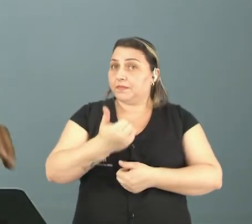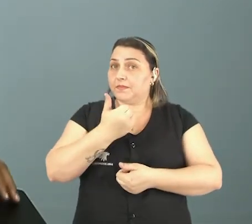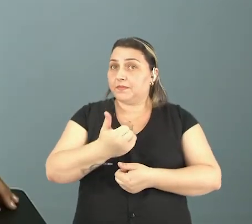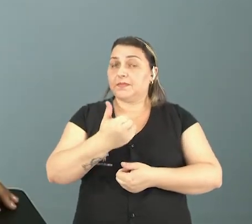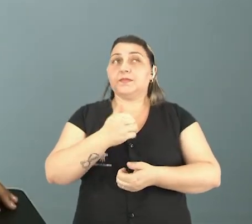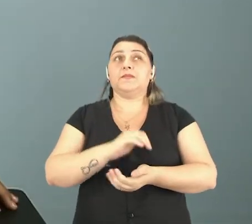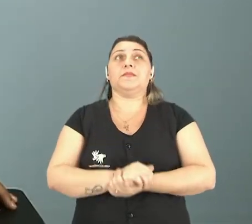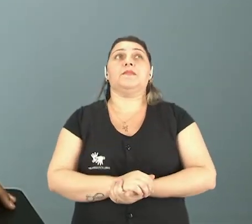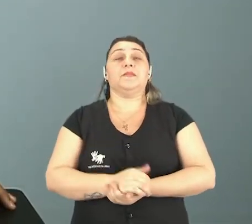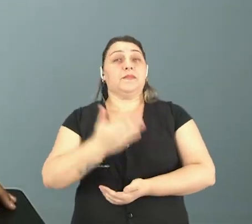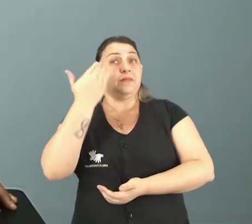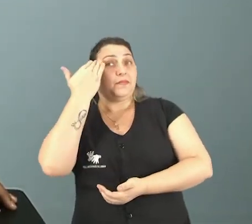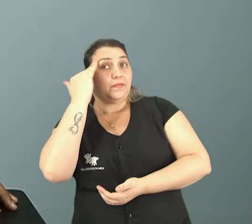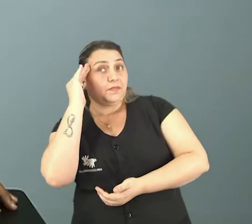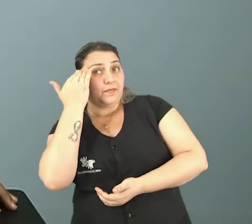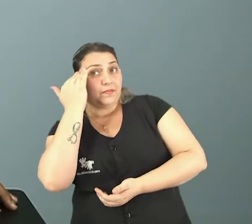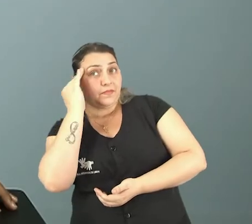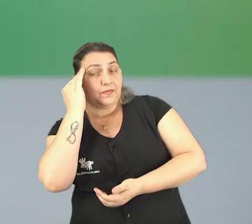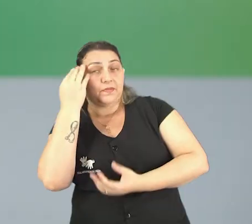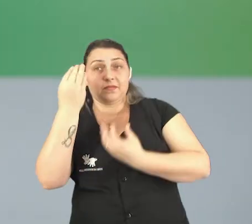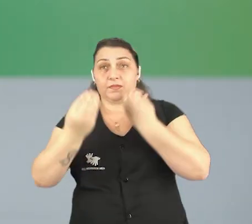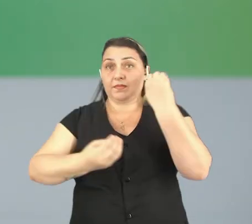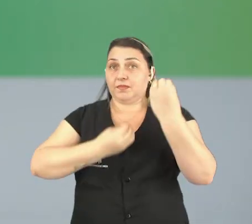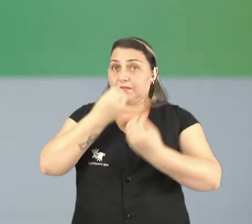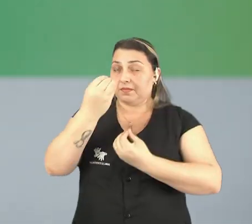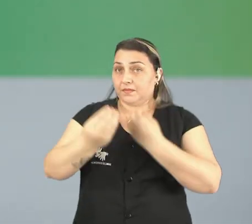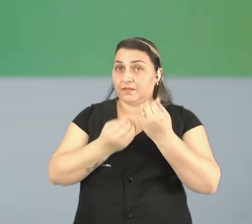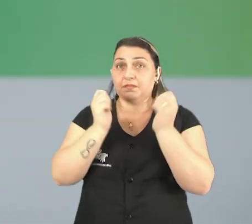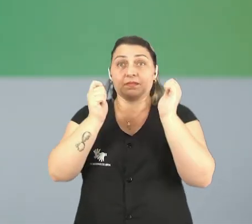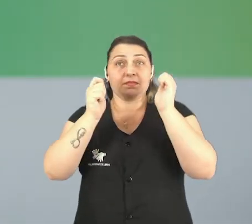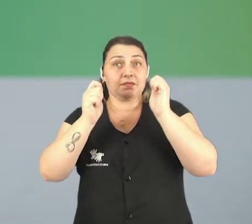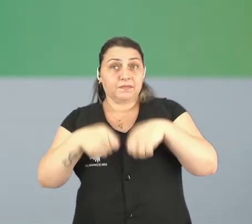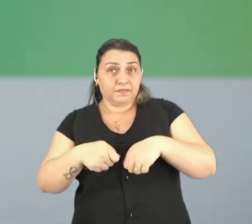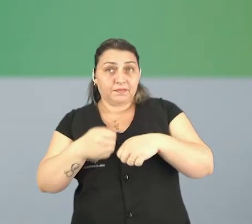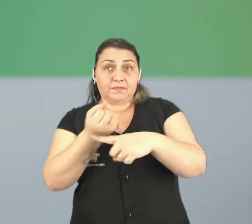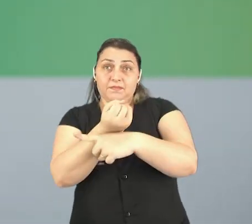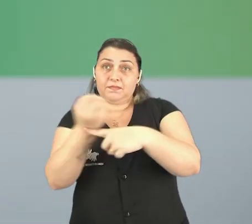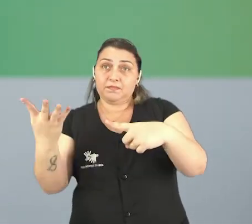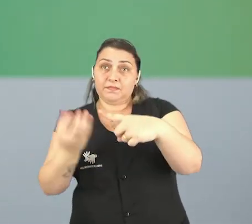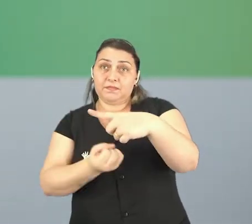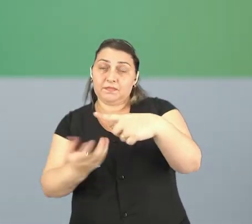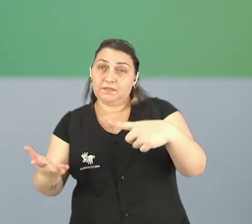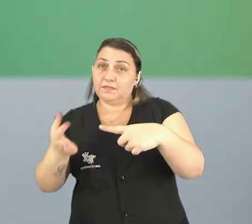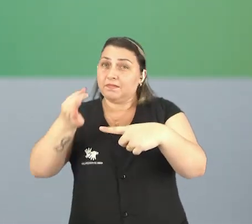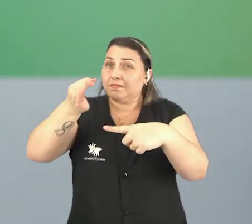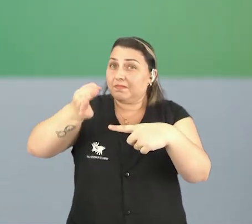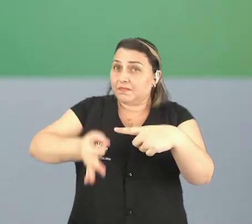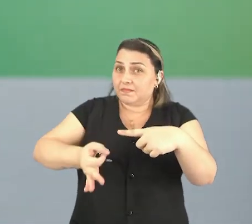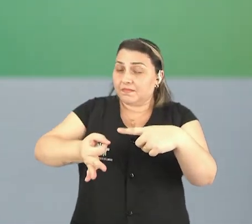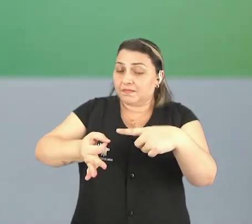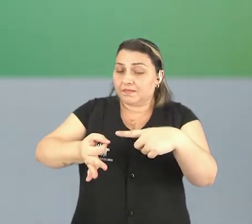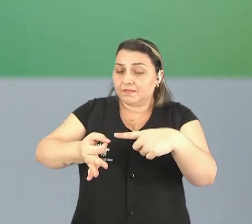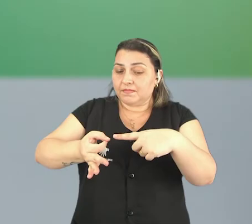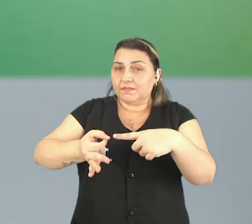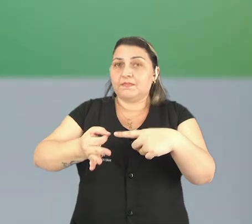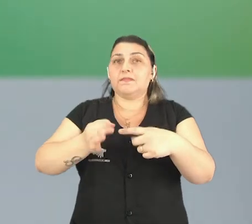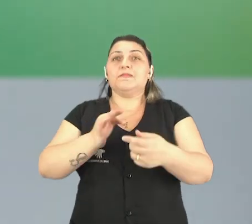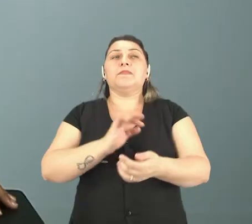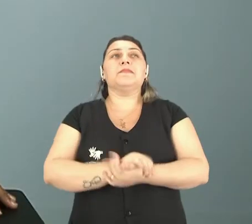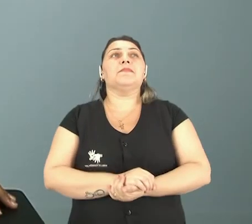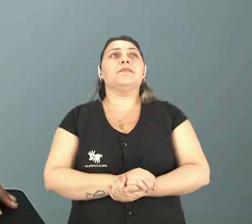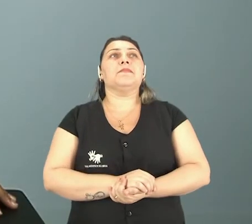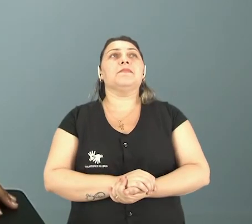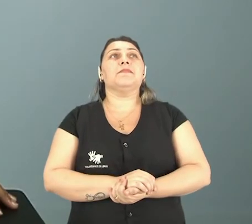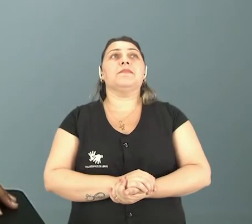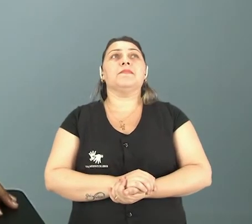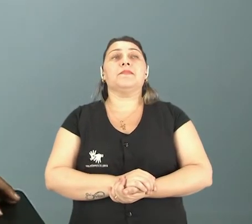Então, entenderam como é que se dá a fração? A divisão exata, né, dos objetos,